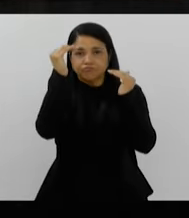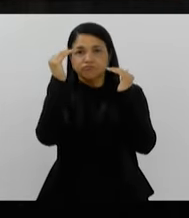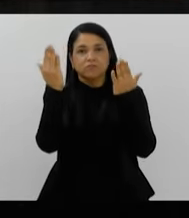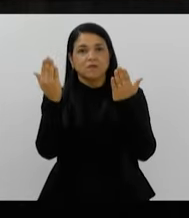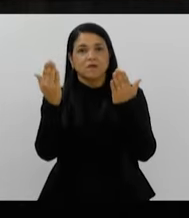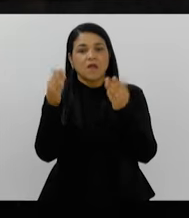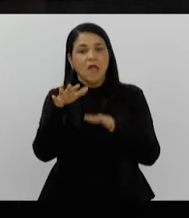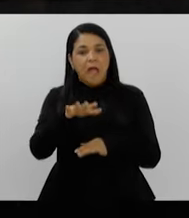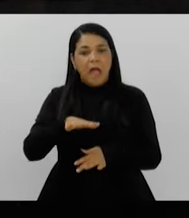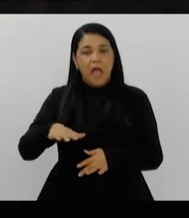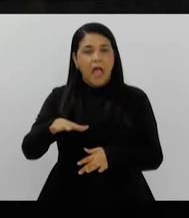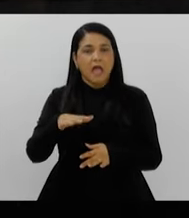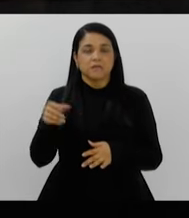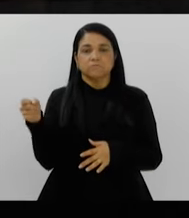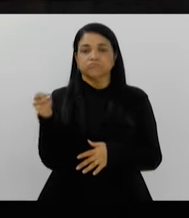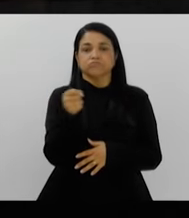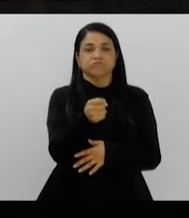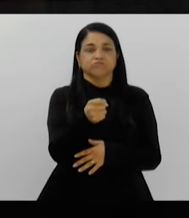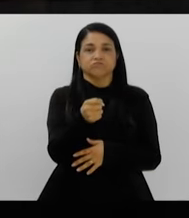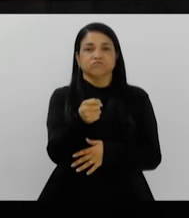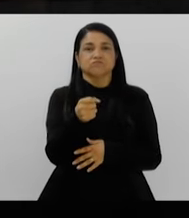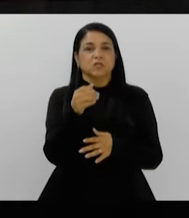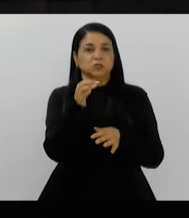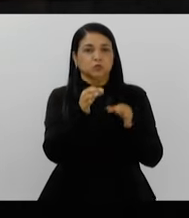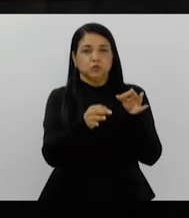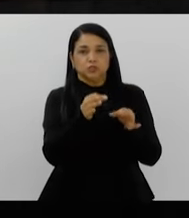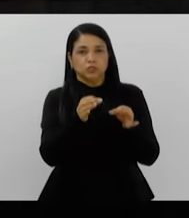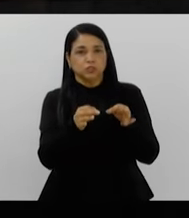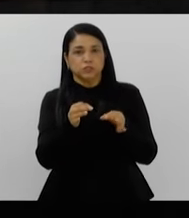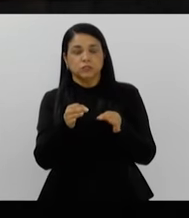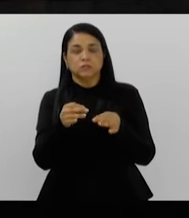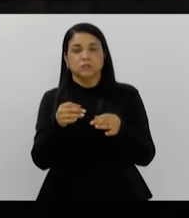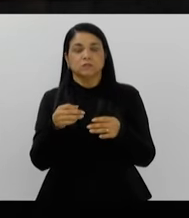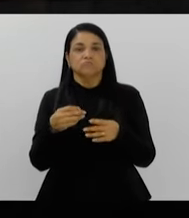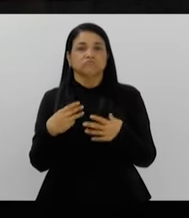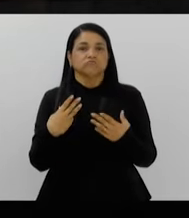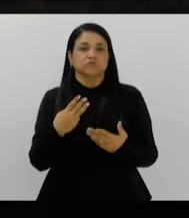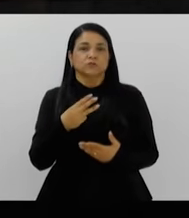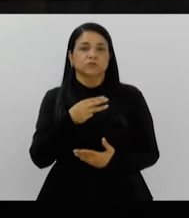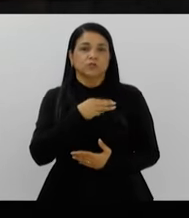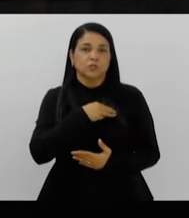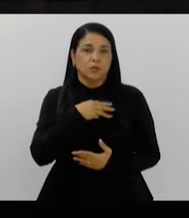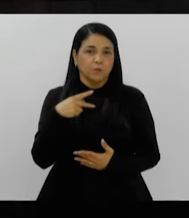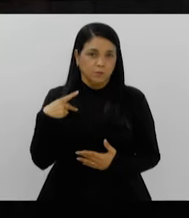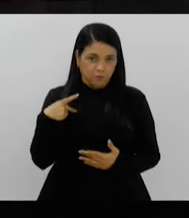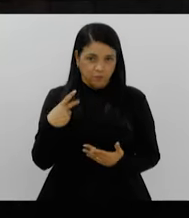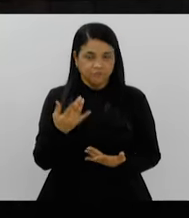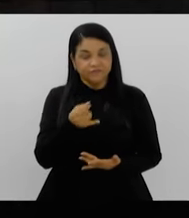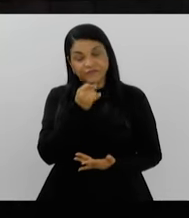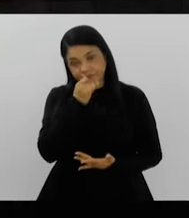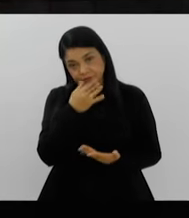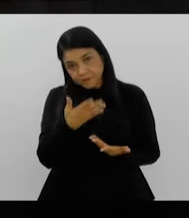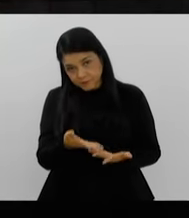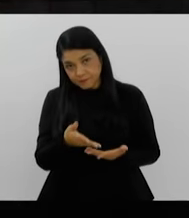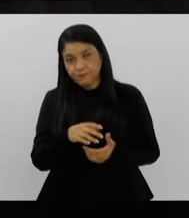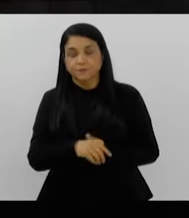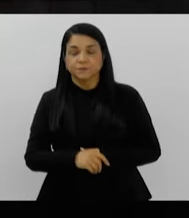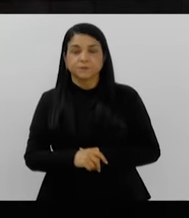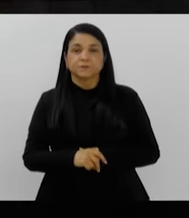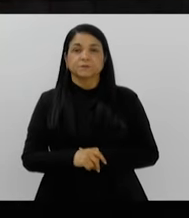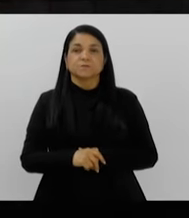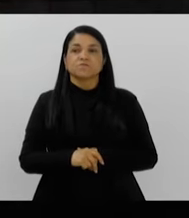para áreas altas da Justiça, do Ministério Público, infelizmente. Então,